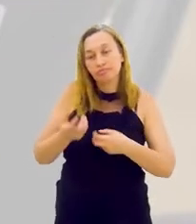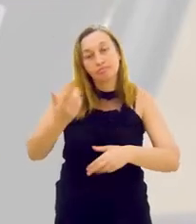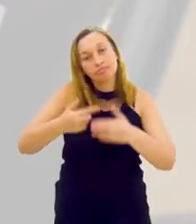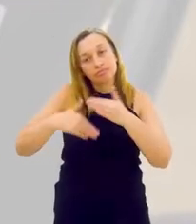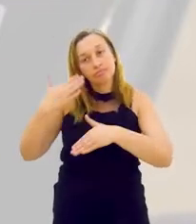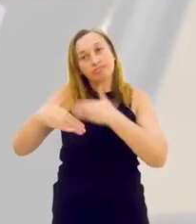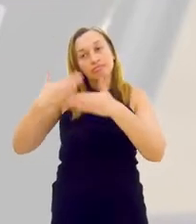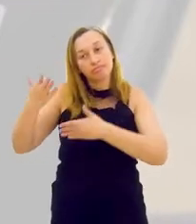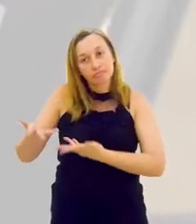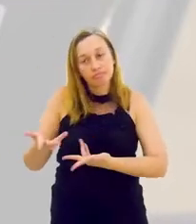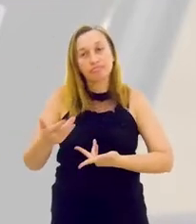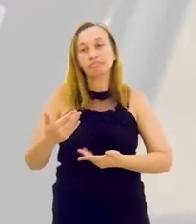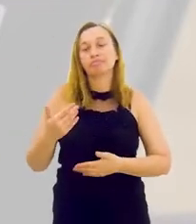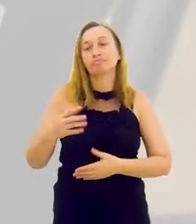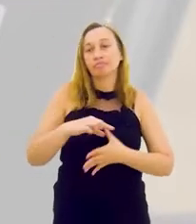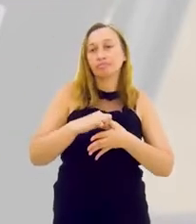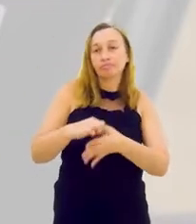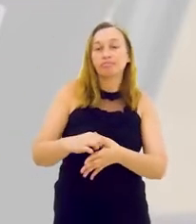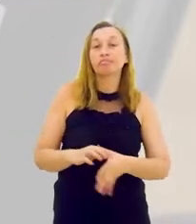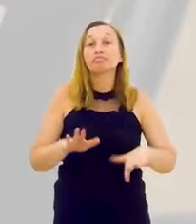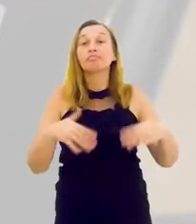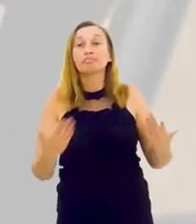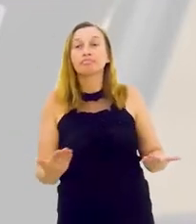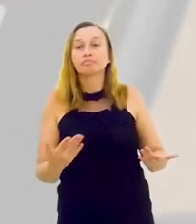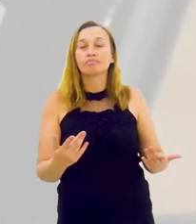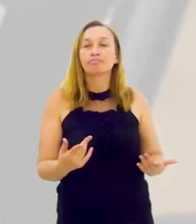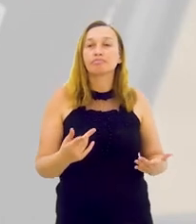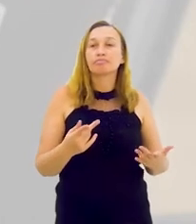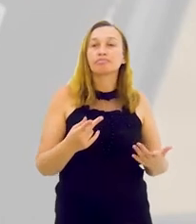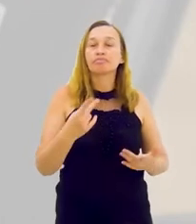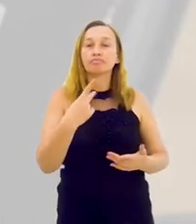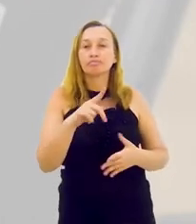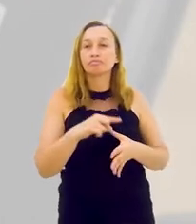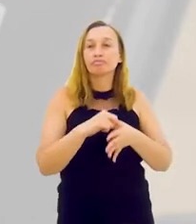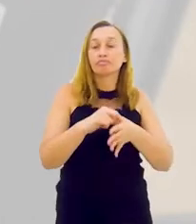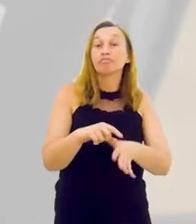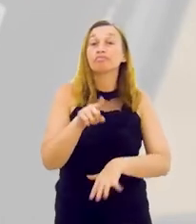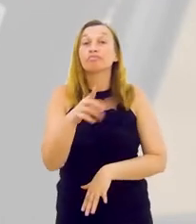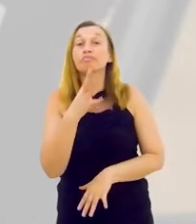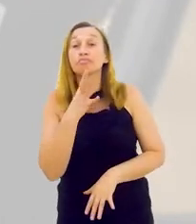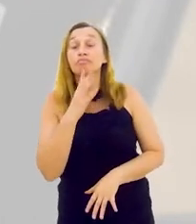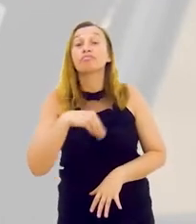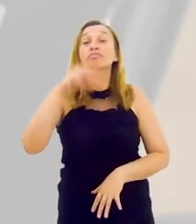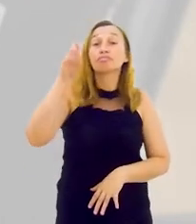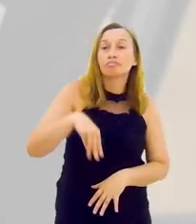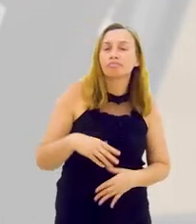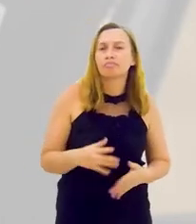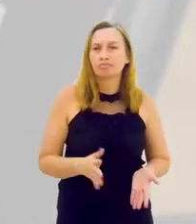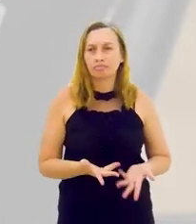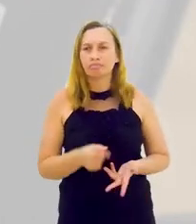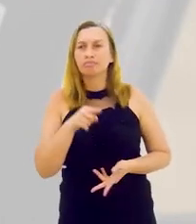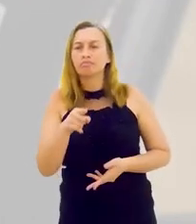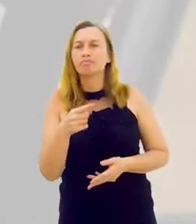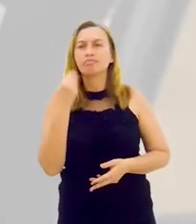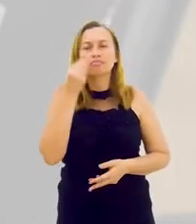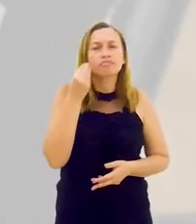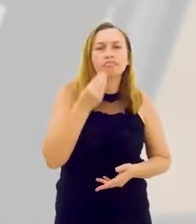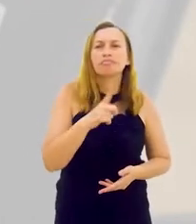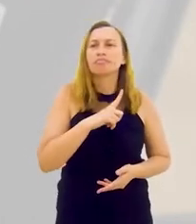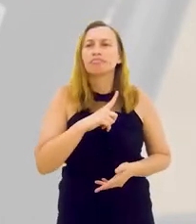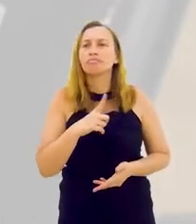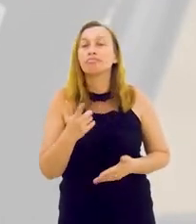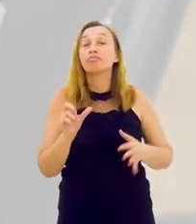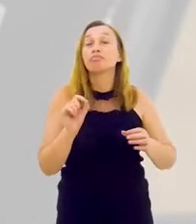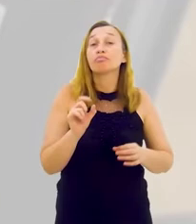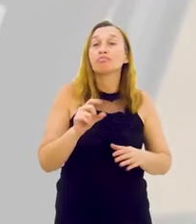como líder. E ninguém faz essa reflexão. Qual é a sua plataforma de liderança? Quem você conhece? Qual é o network? O que você já passou? O que você